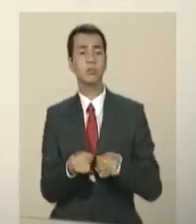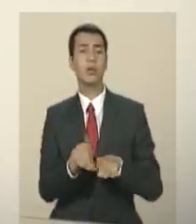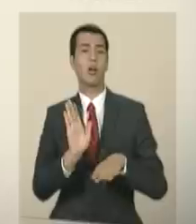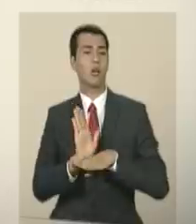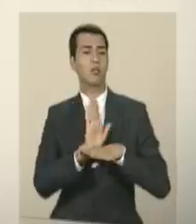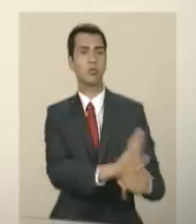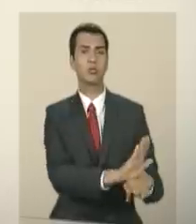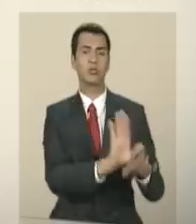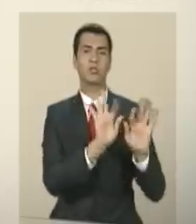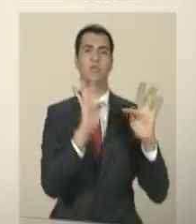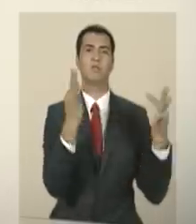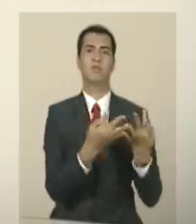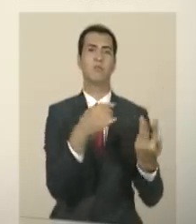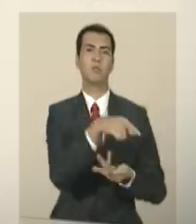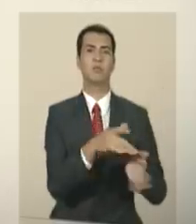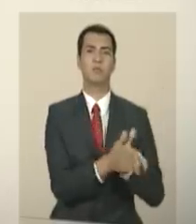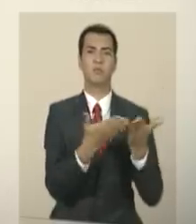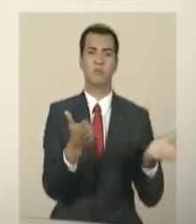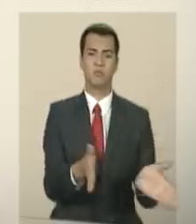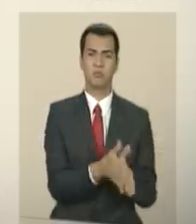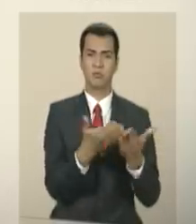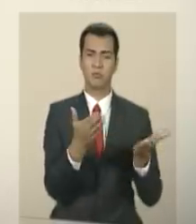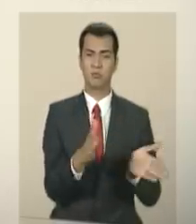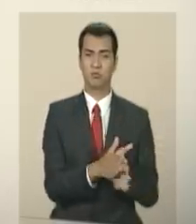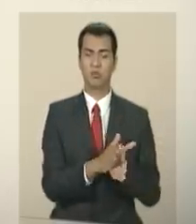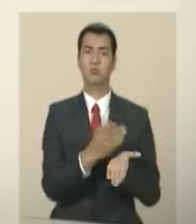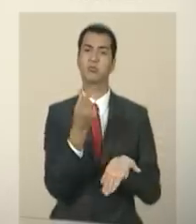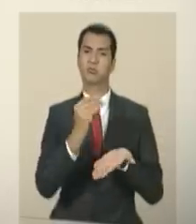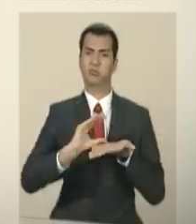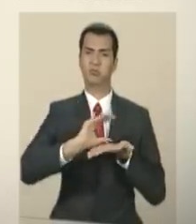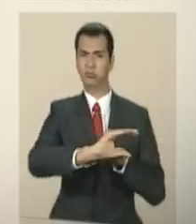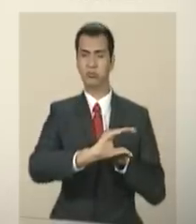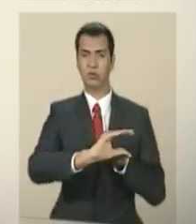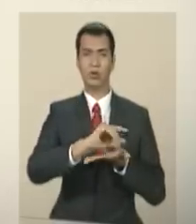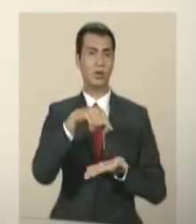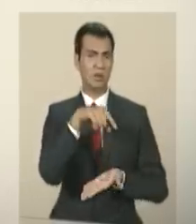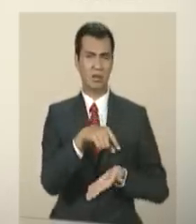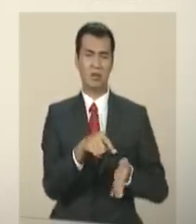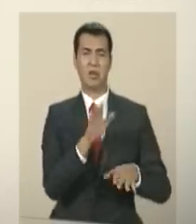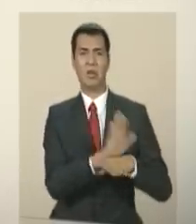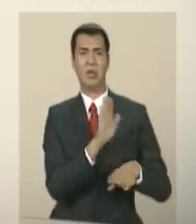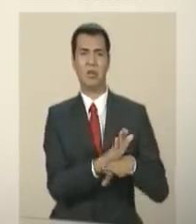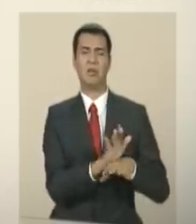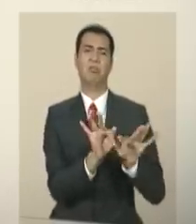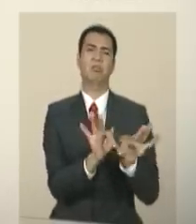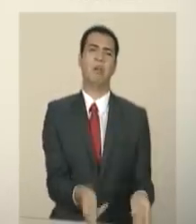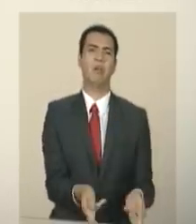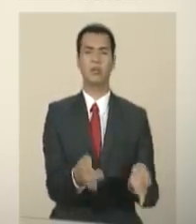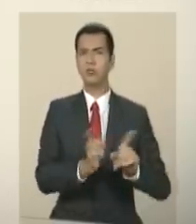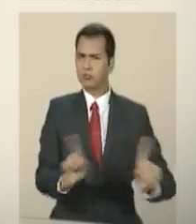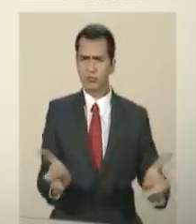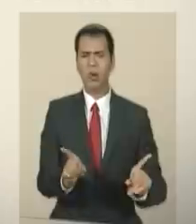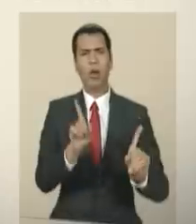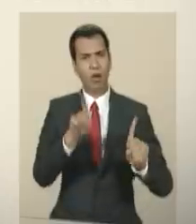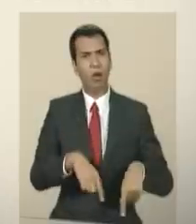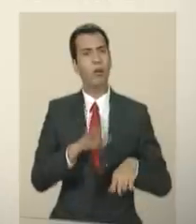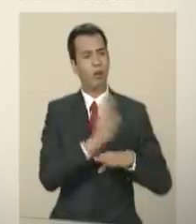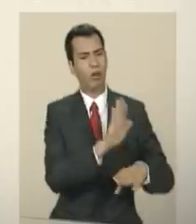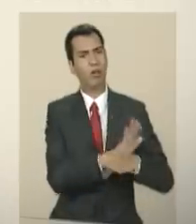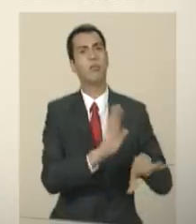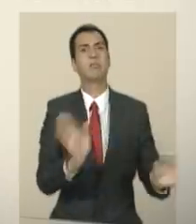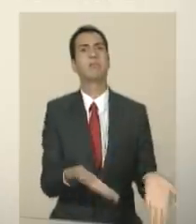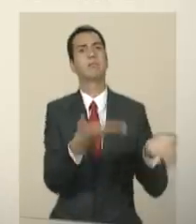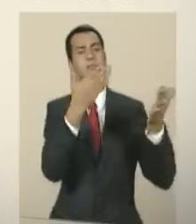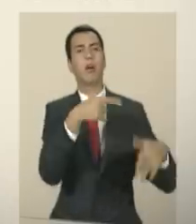uma família em estado de pobreza Extrema e isso não é filantropia é uma oportunidade para ela Superar